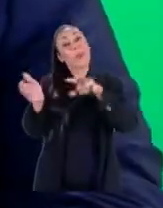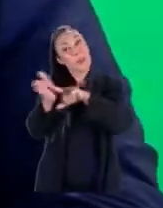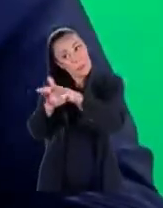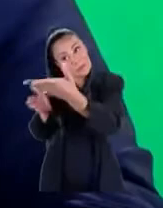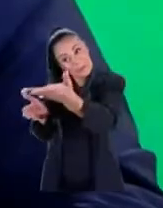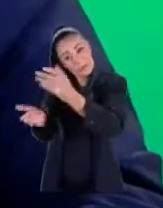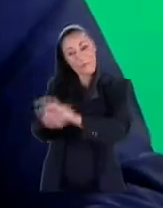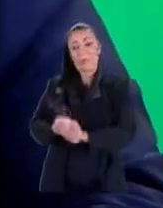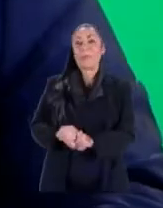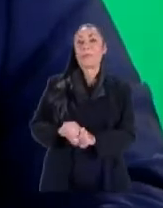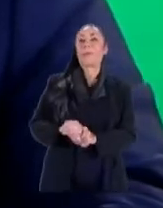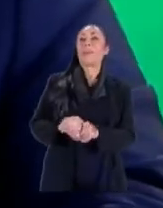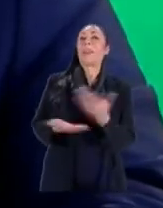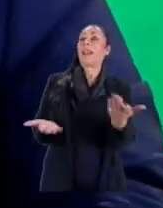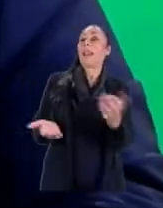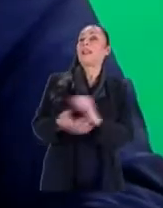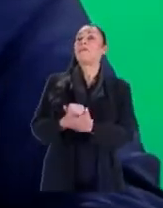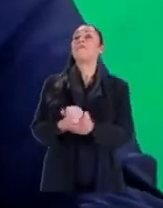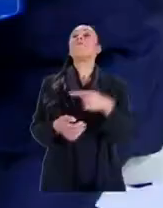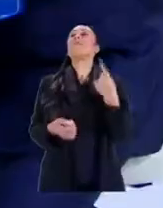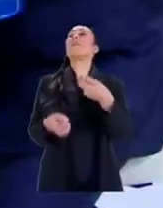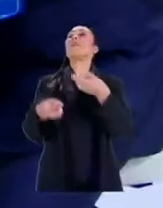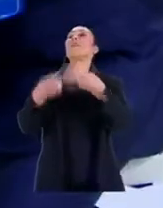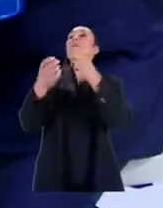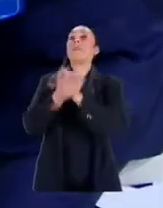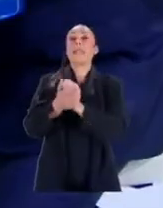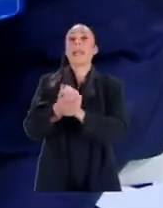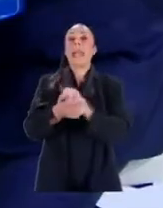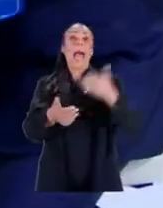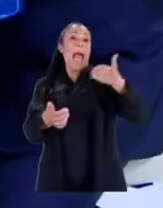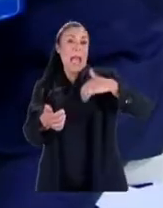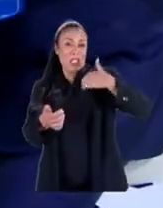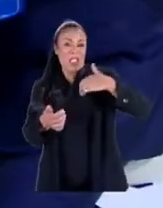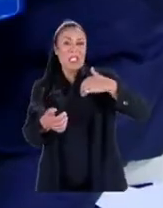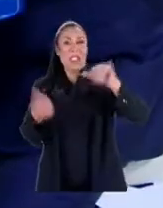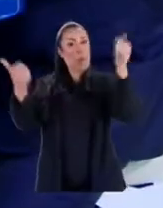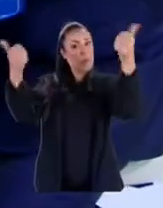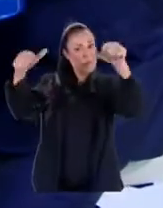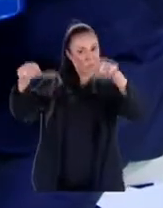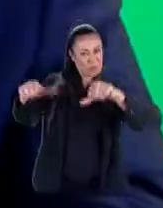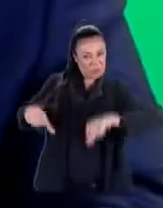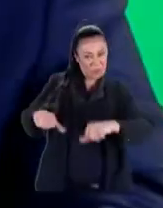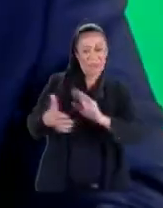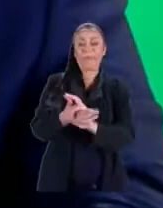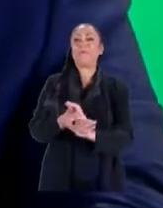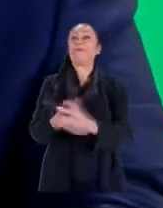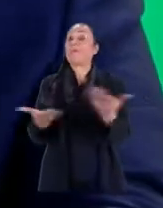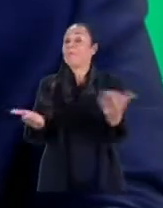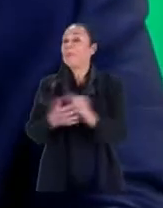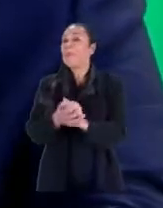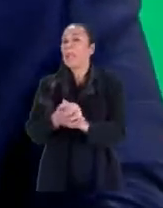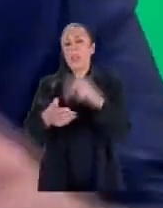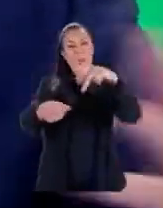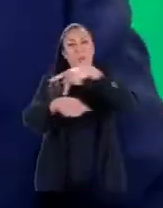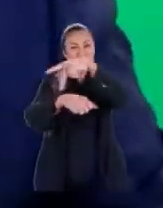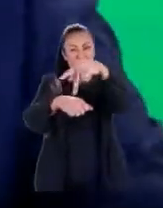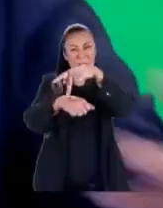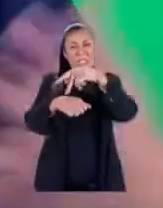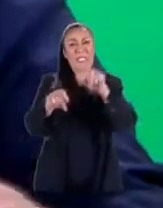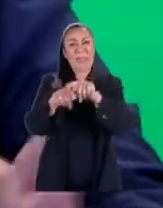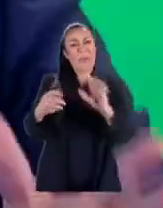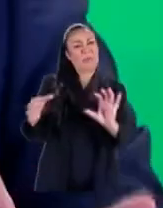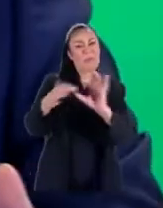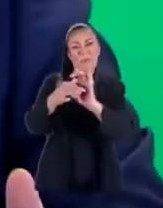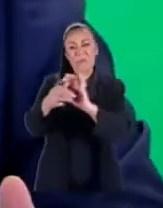você. A gente está vendo que a Argentina está indo muito mal. Está indo muito mal. Todos esses países que se